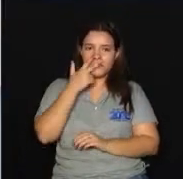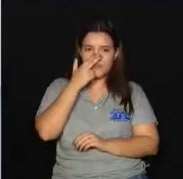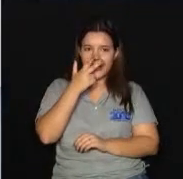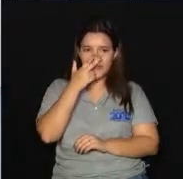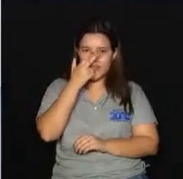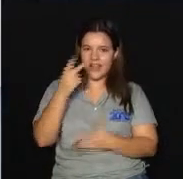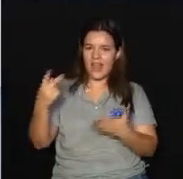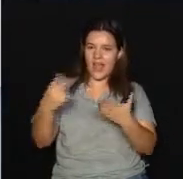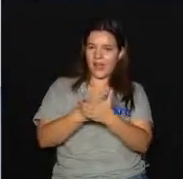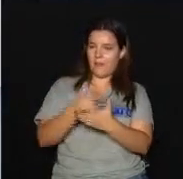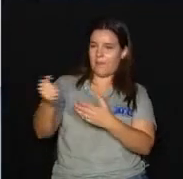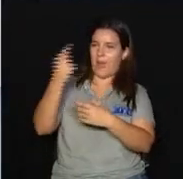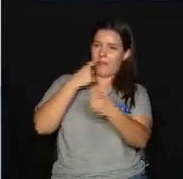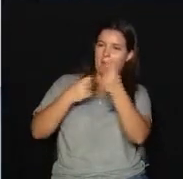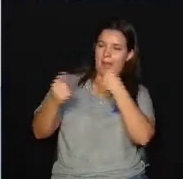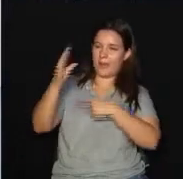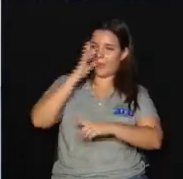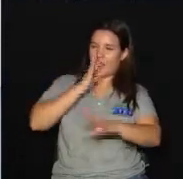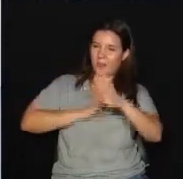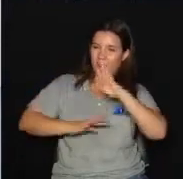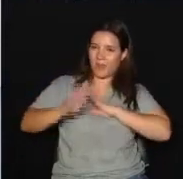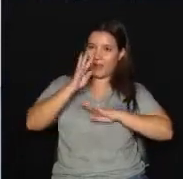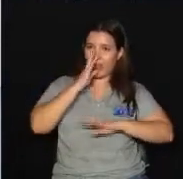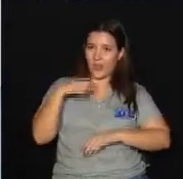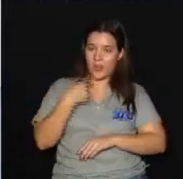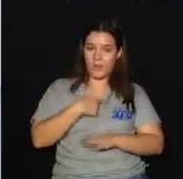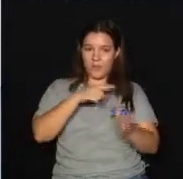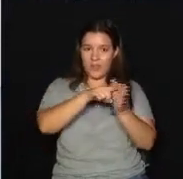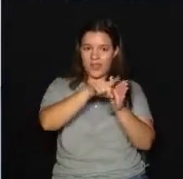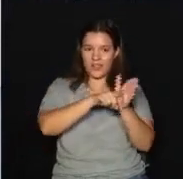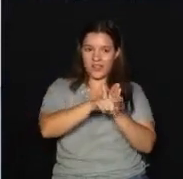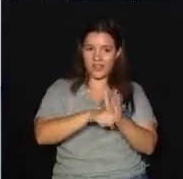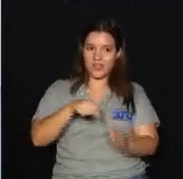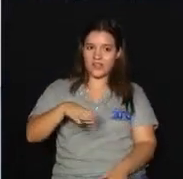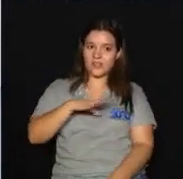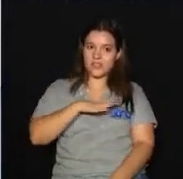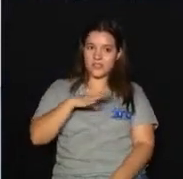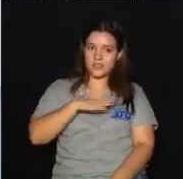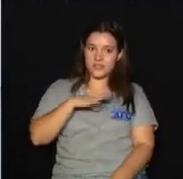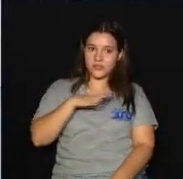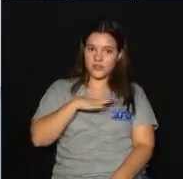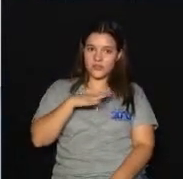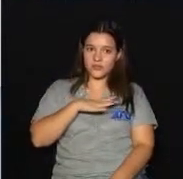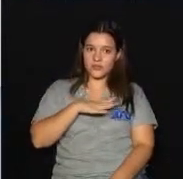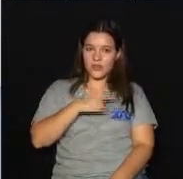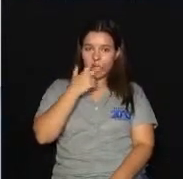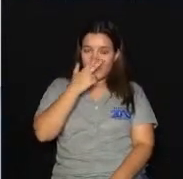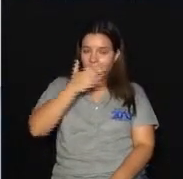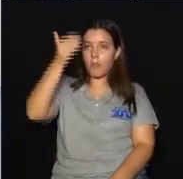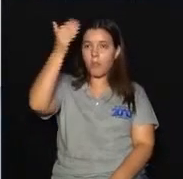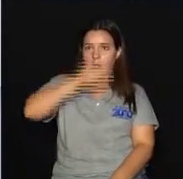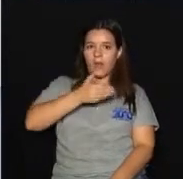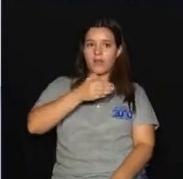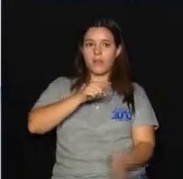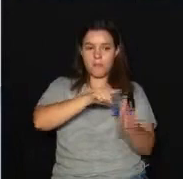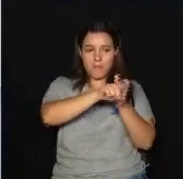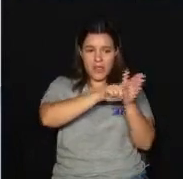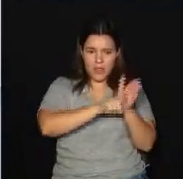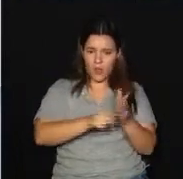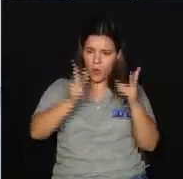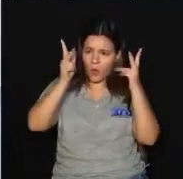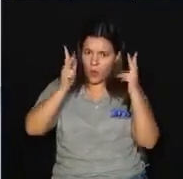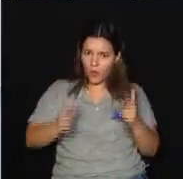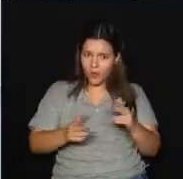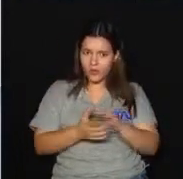são bombardeados, eles são colocados à prova, mas aqui na cidade de Campinas se comprovou. O que nós vimos na